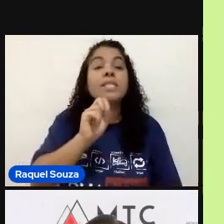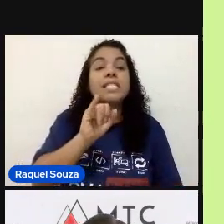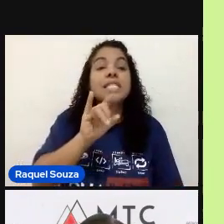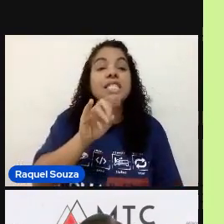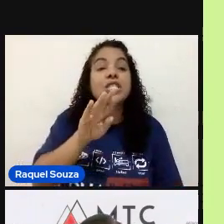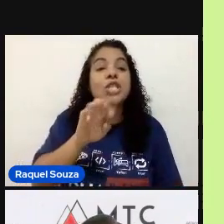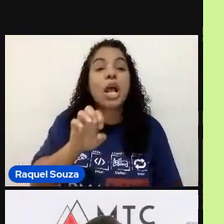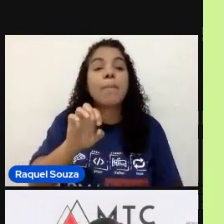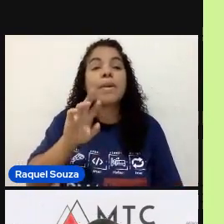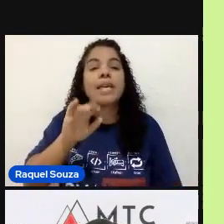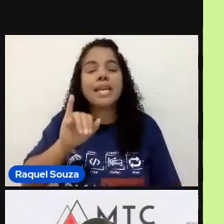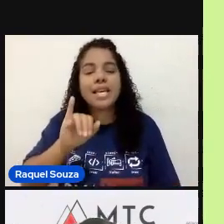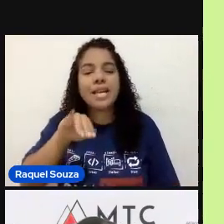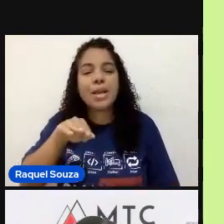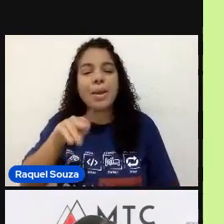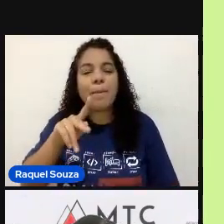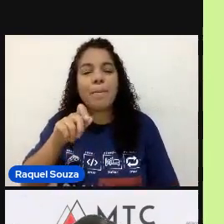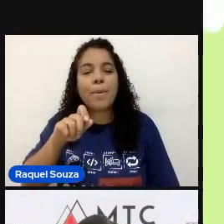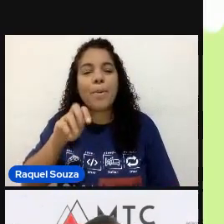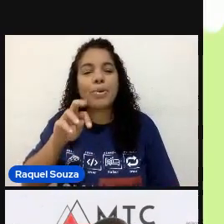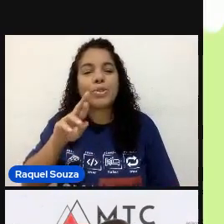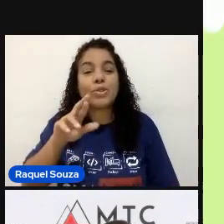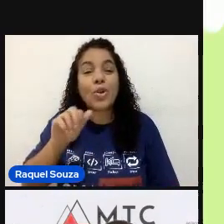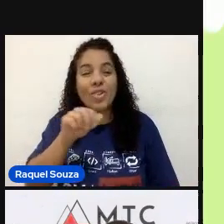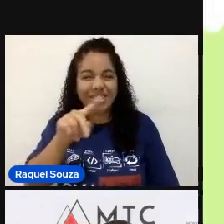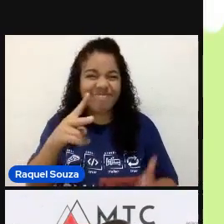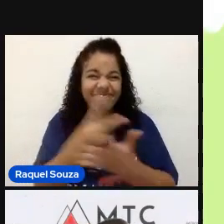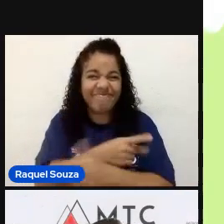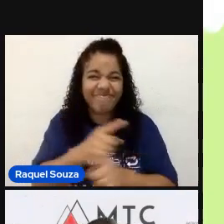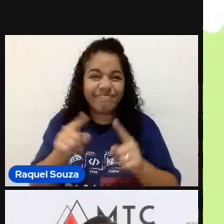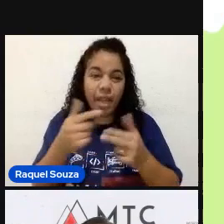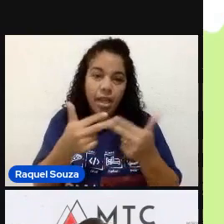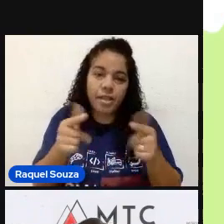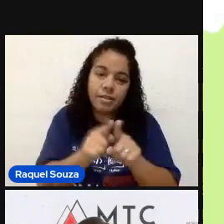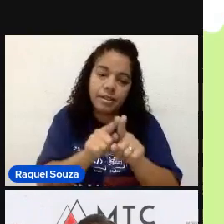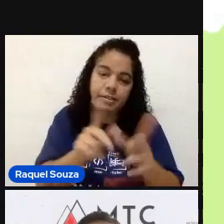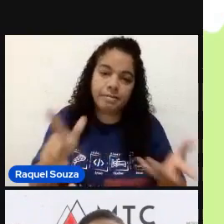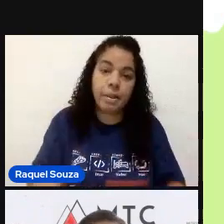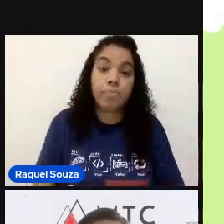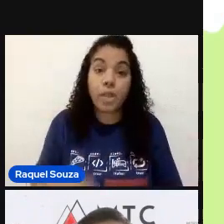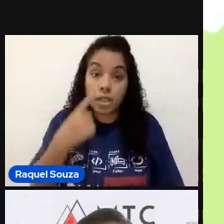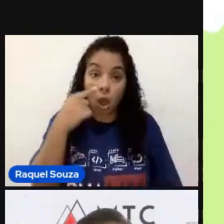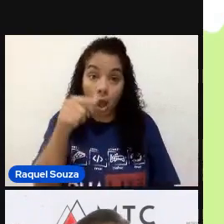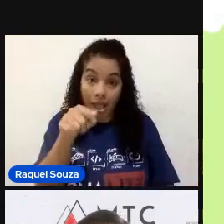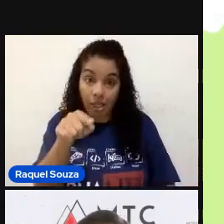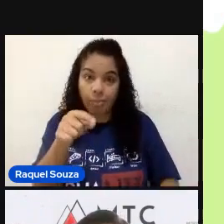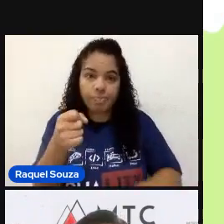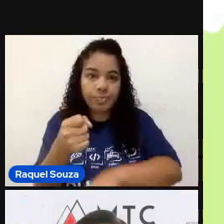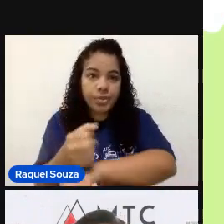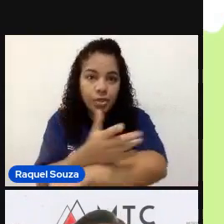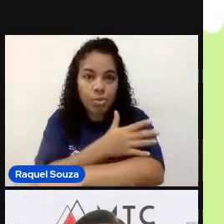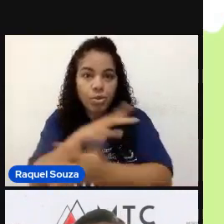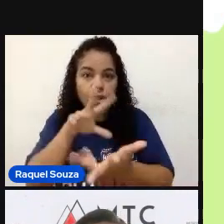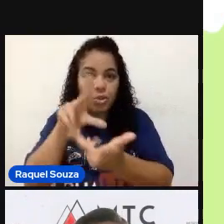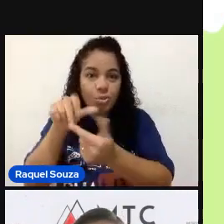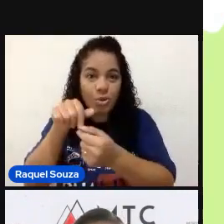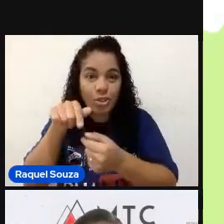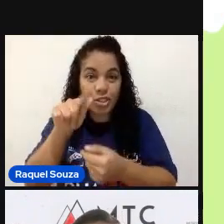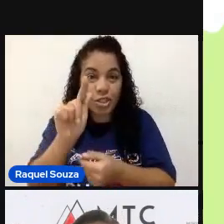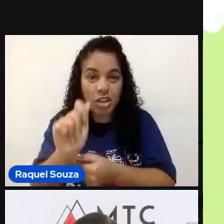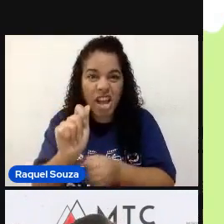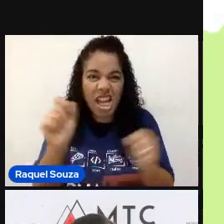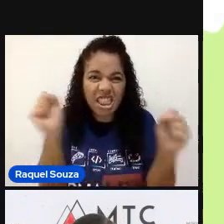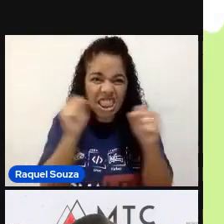muitas coisas que começam a acontecer, tá? Então, aqui, emoções do mundo de um QA, né?